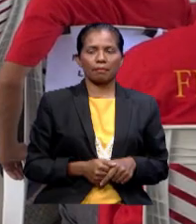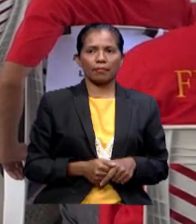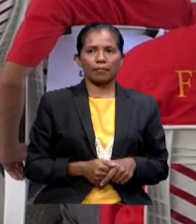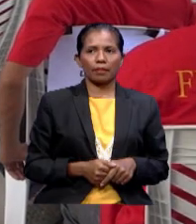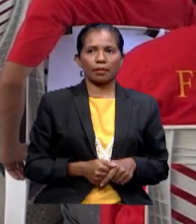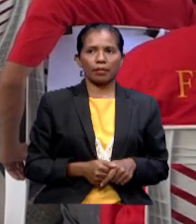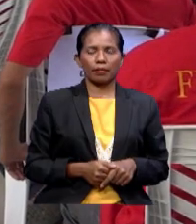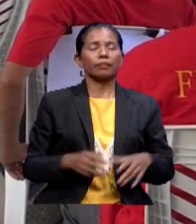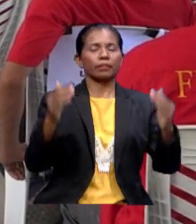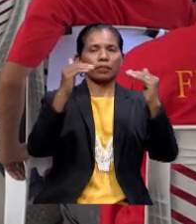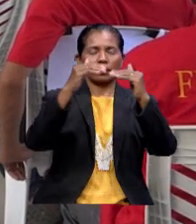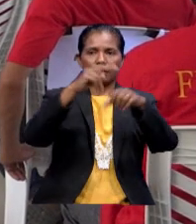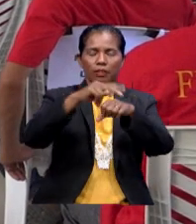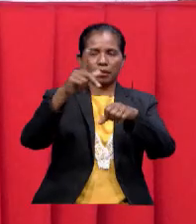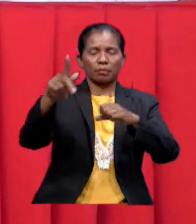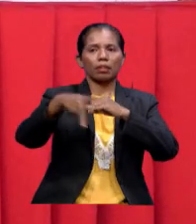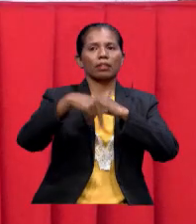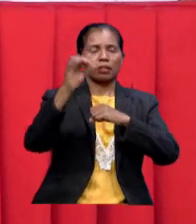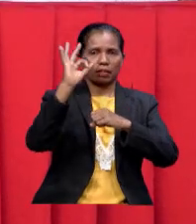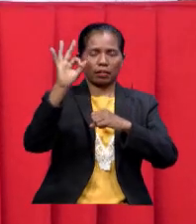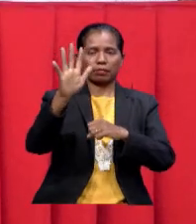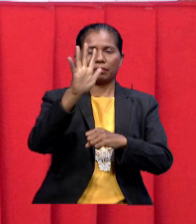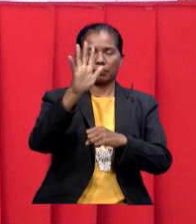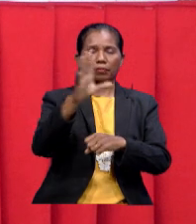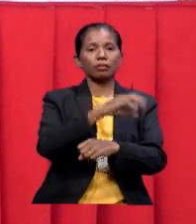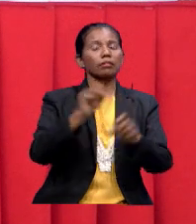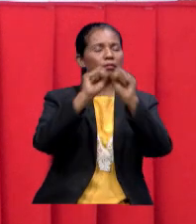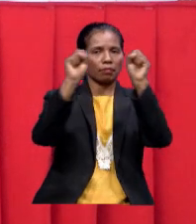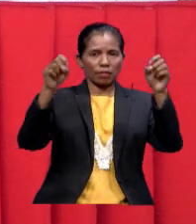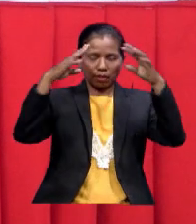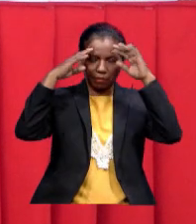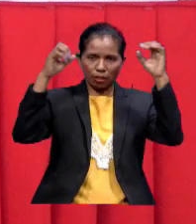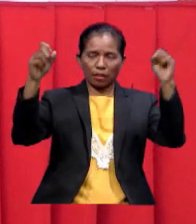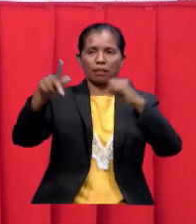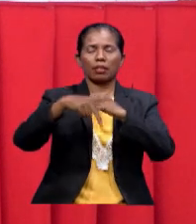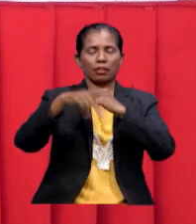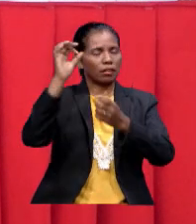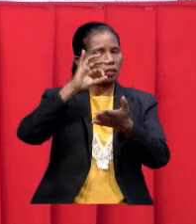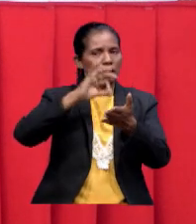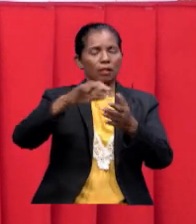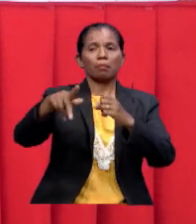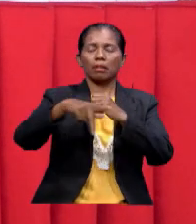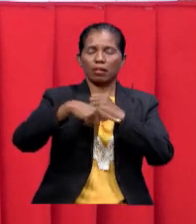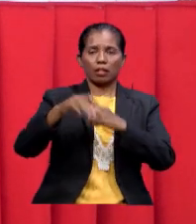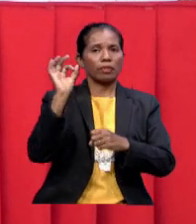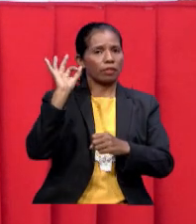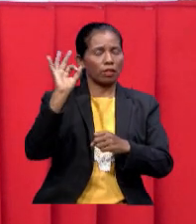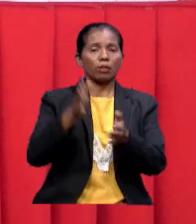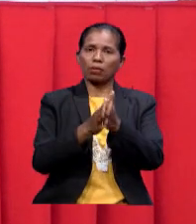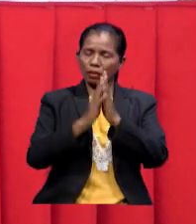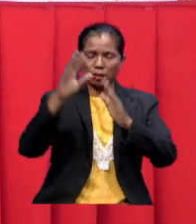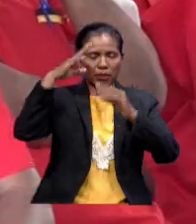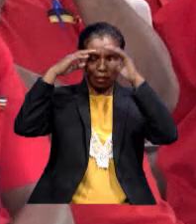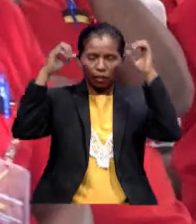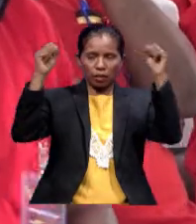Ia ambil konferensi nasional Fretilin pada 5 nebe realize ia sabadu ne presidente partidu no sekretar zeral partidu Fretilin husuba presidente republika